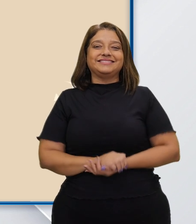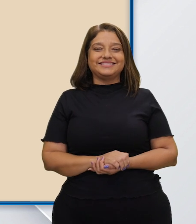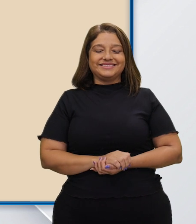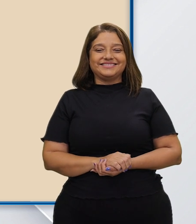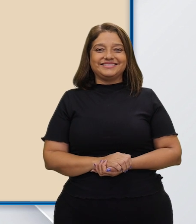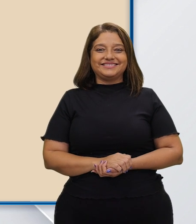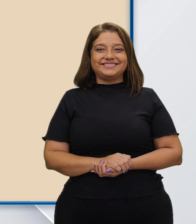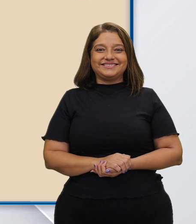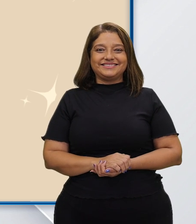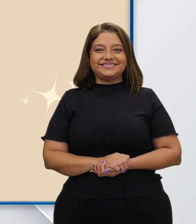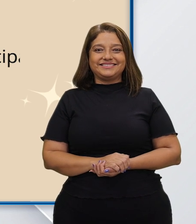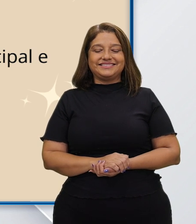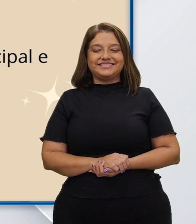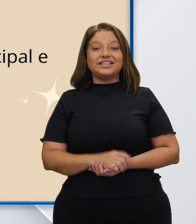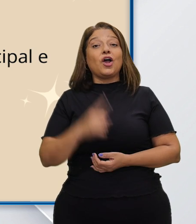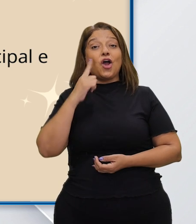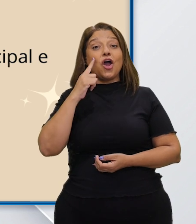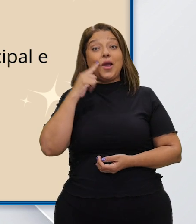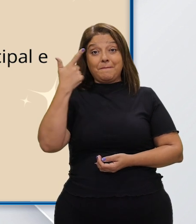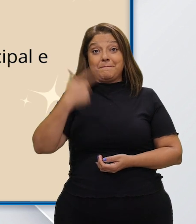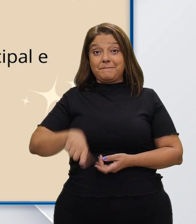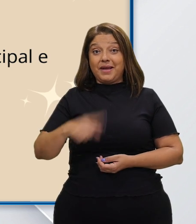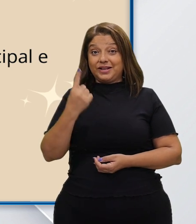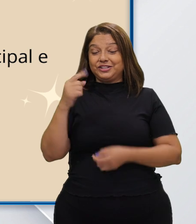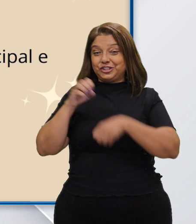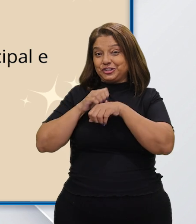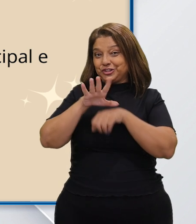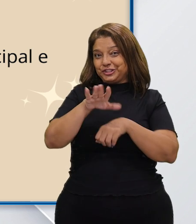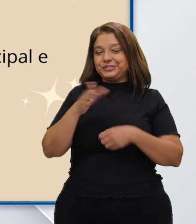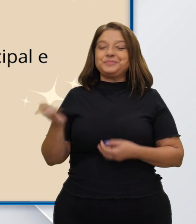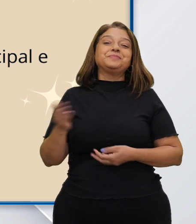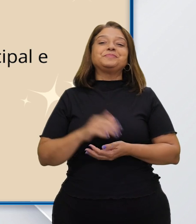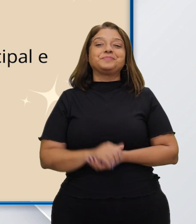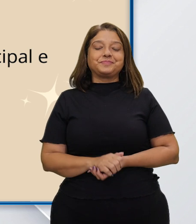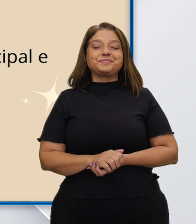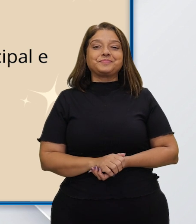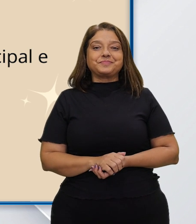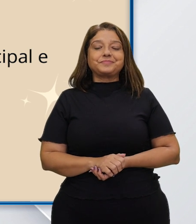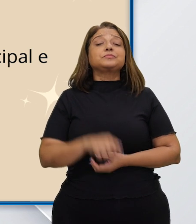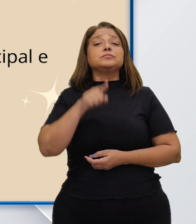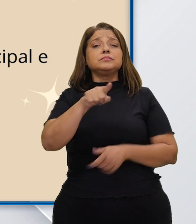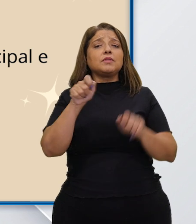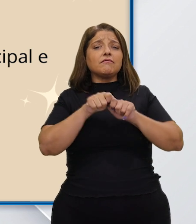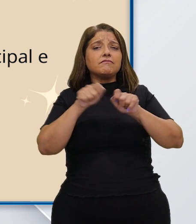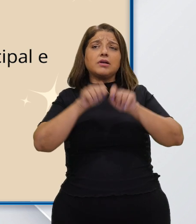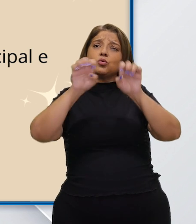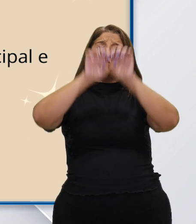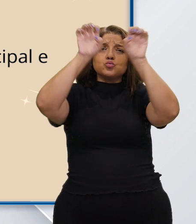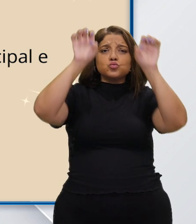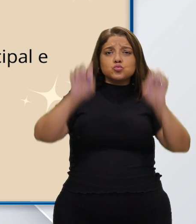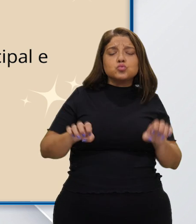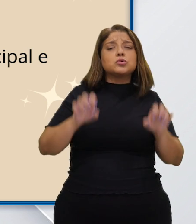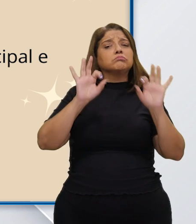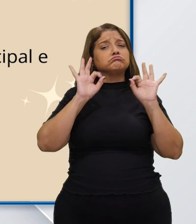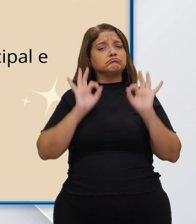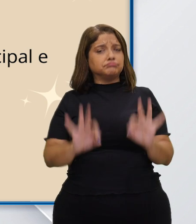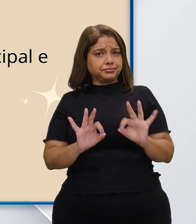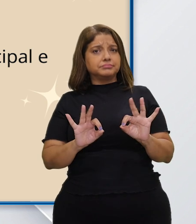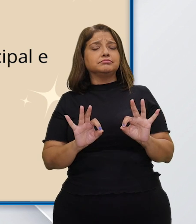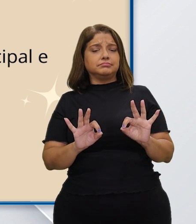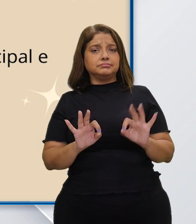Ok? Vamos mais algumas dicas? Olha, construa uma estrutura sólida.